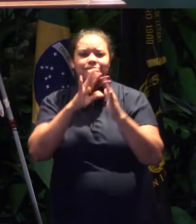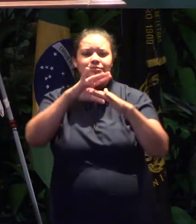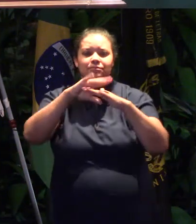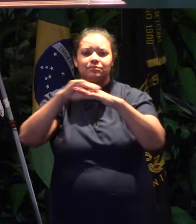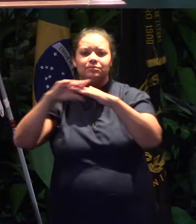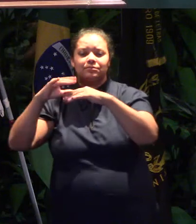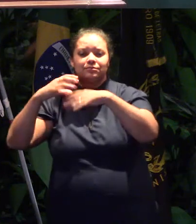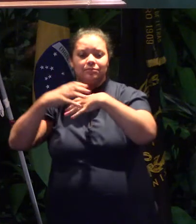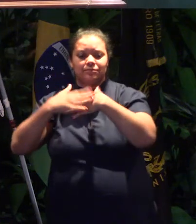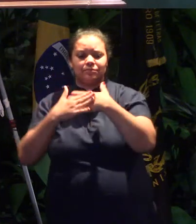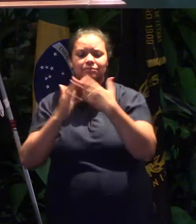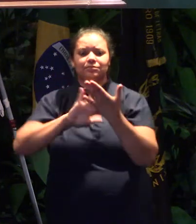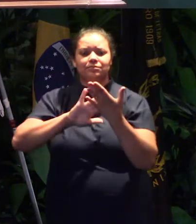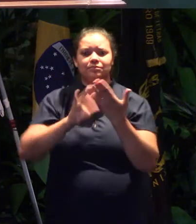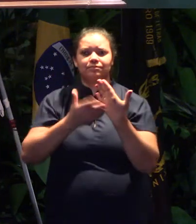fiquei impressionada